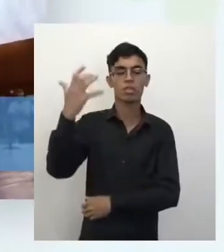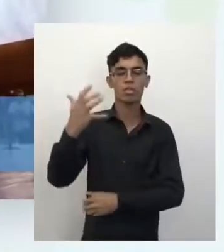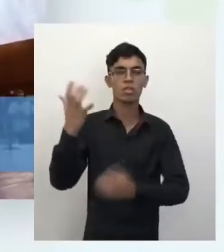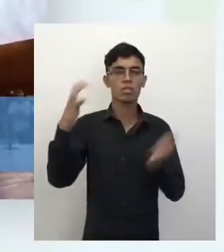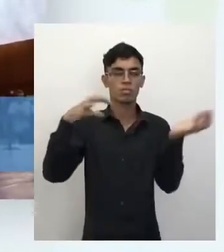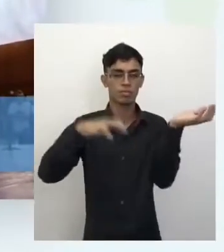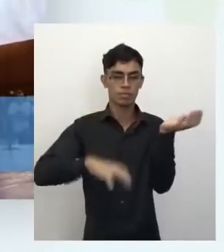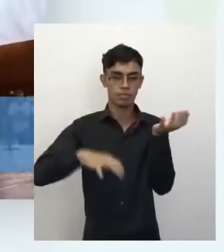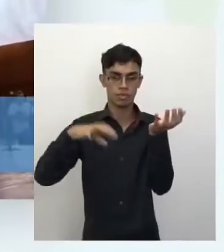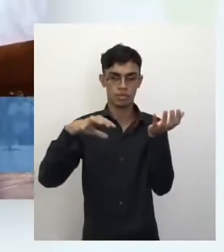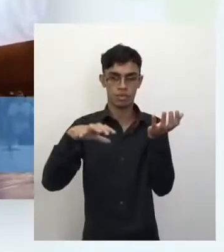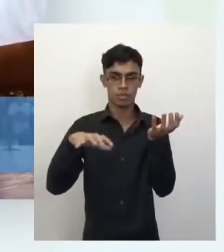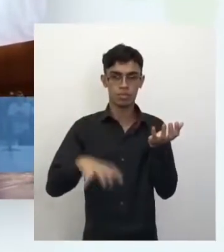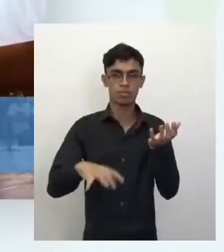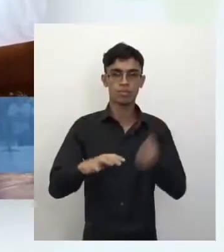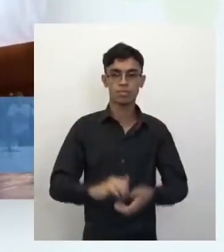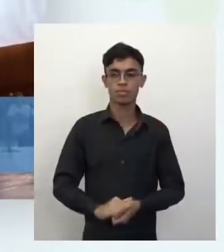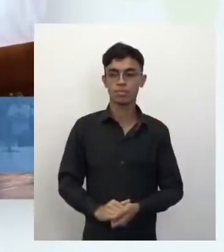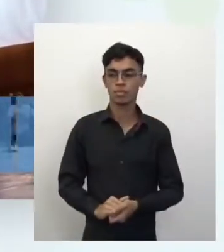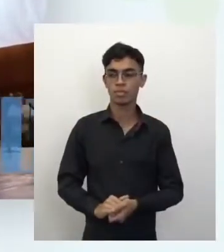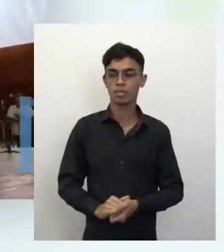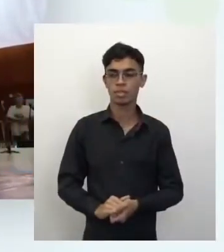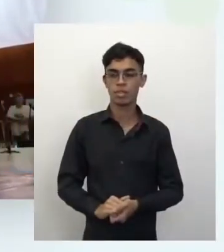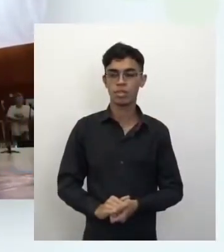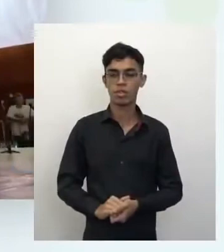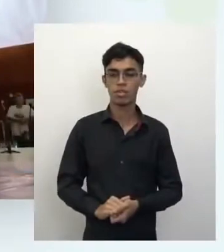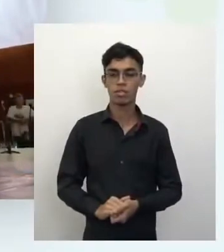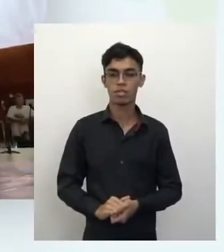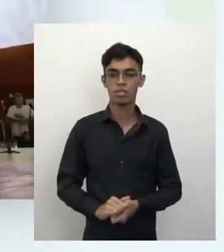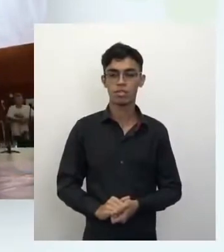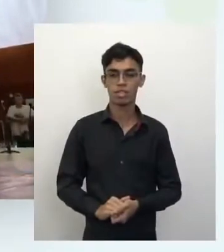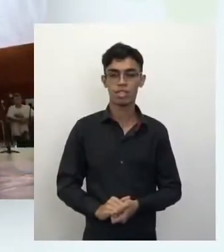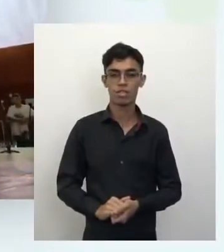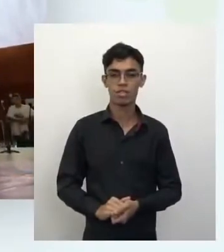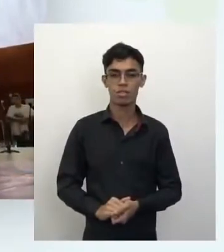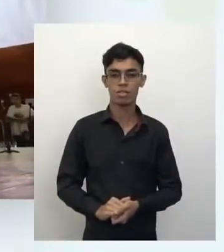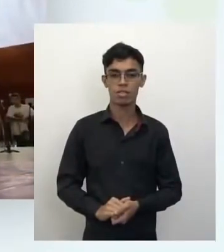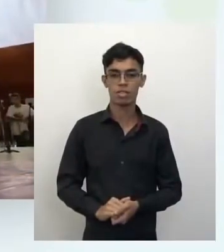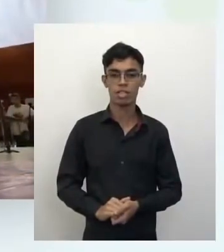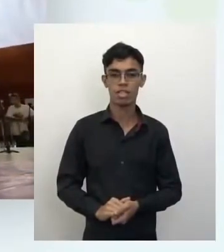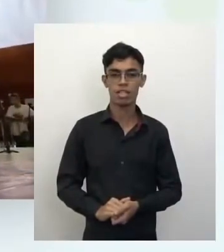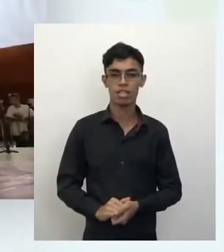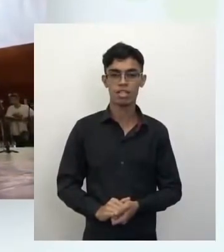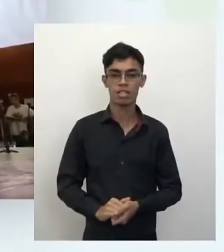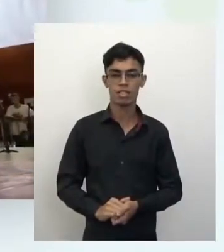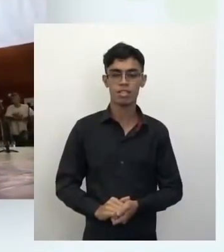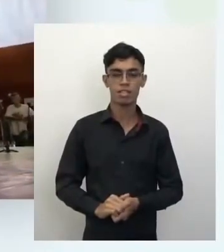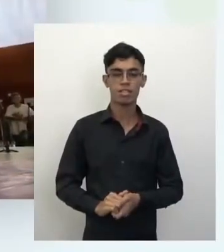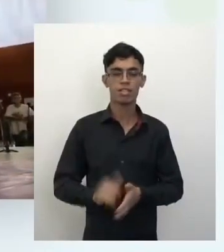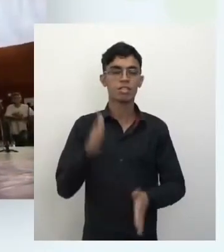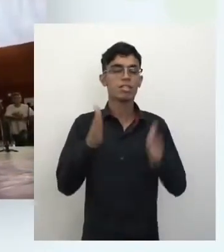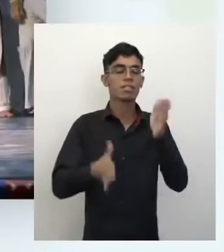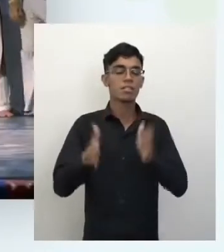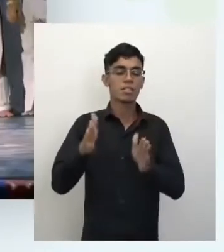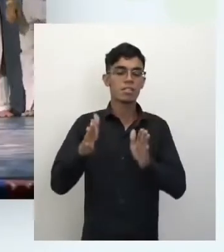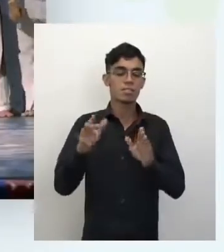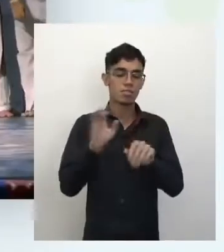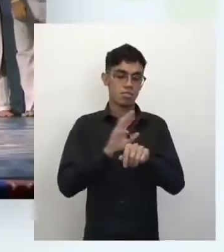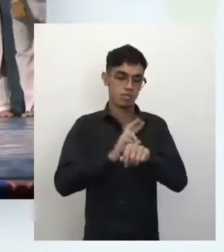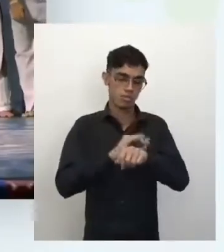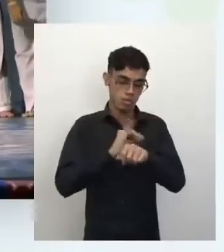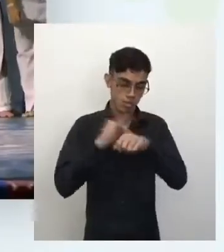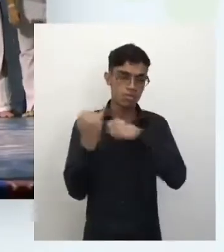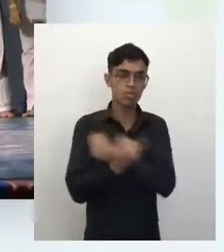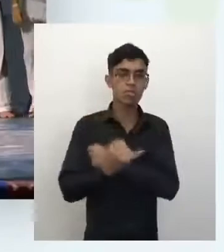Brasília, a gente está agora lançando a primeira atividade específica da década internacional de afrodescendentes. E